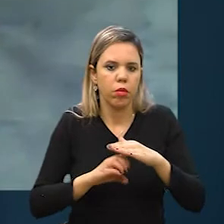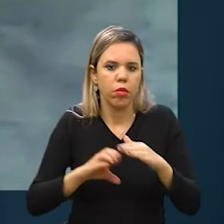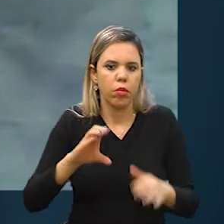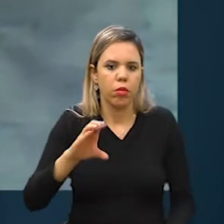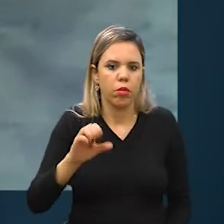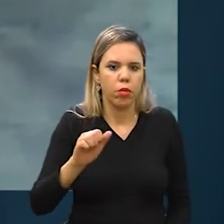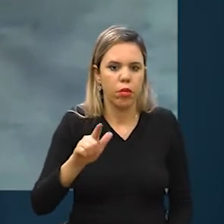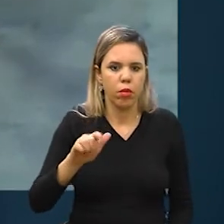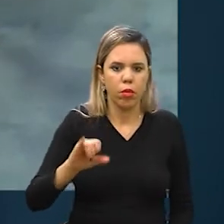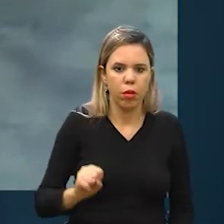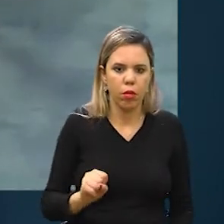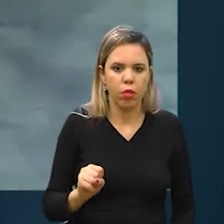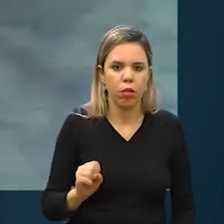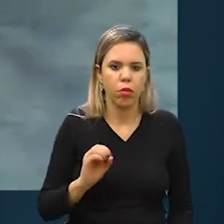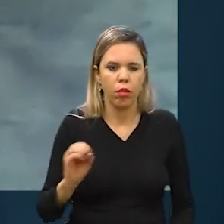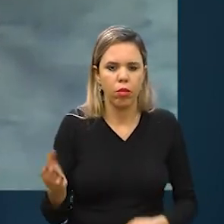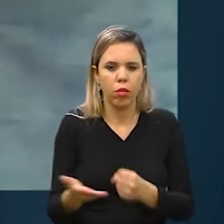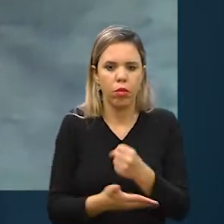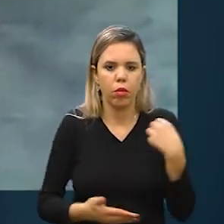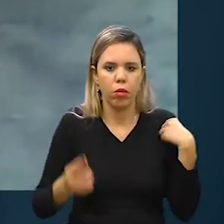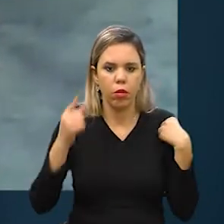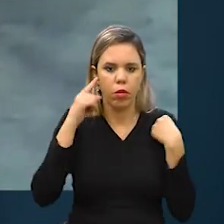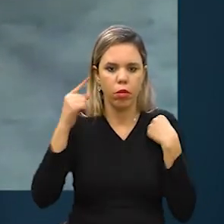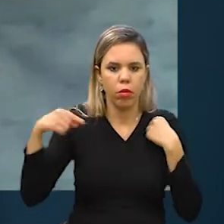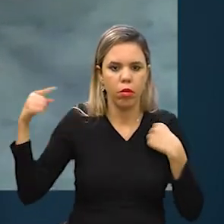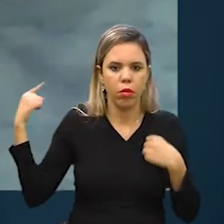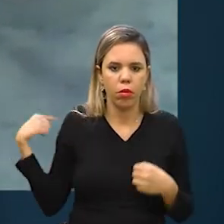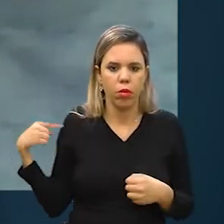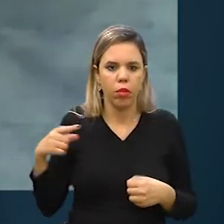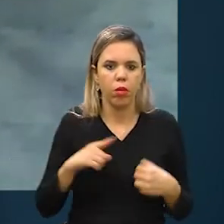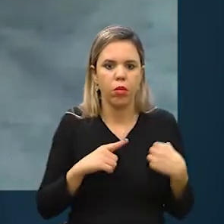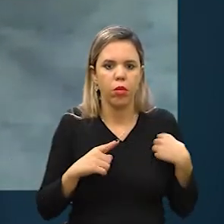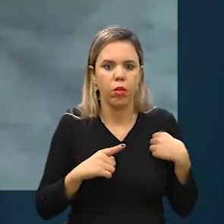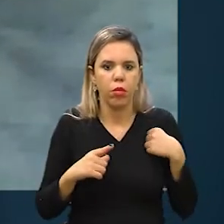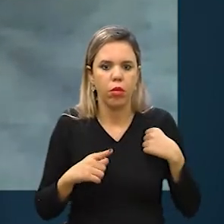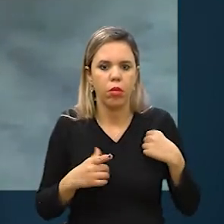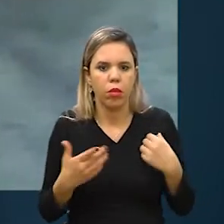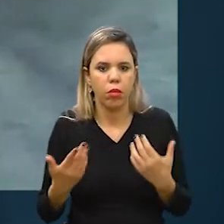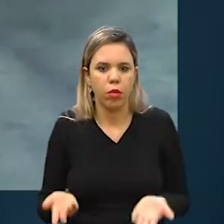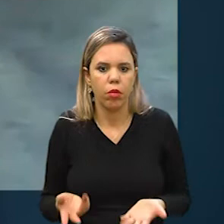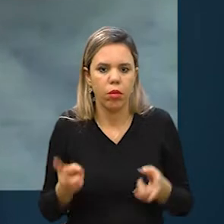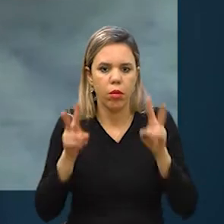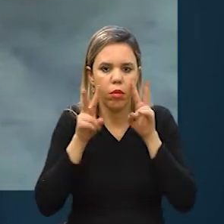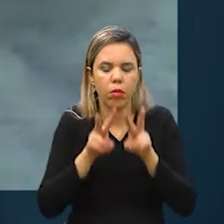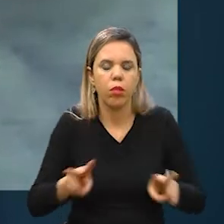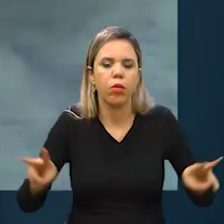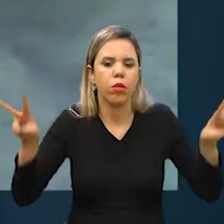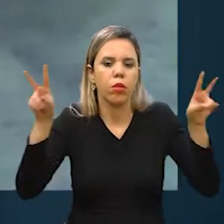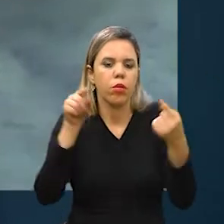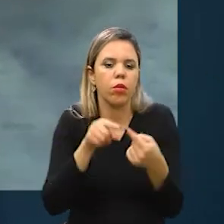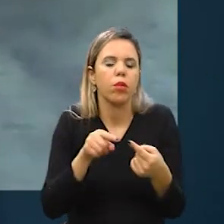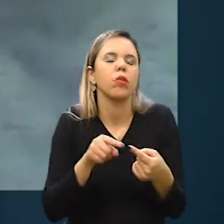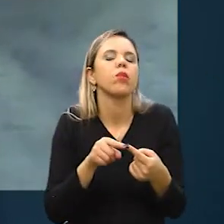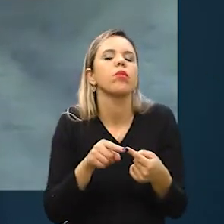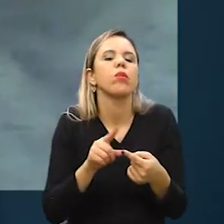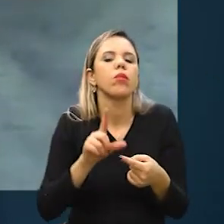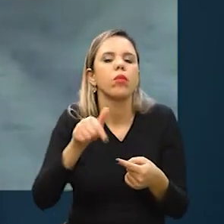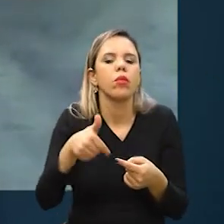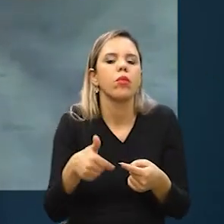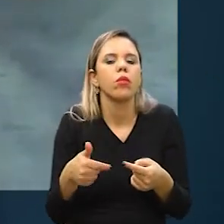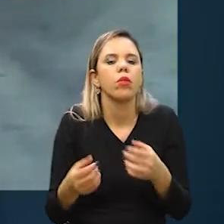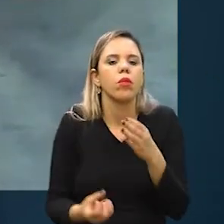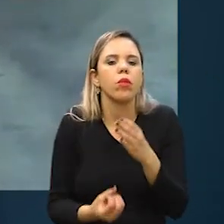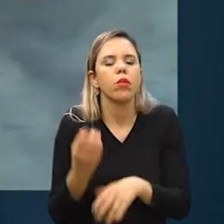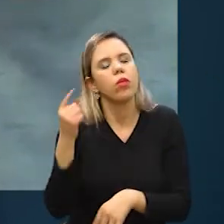Calais efetivamente do zero. E foi um dia que eu tive essa visão, depois de